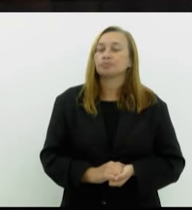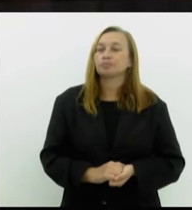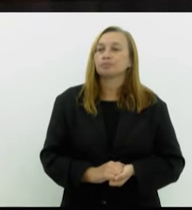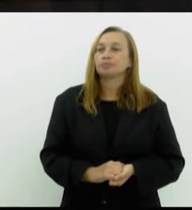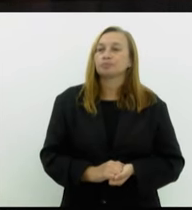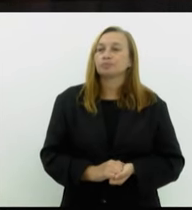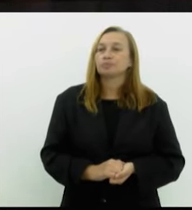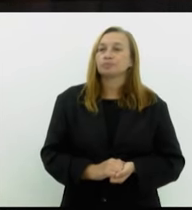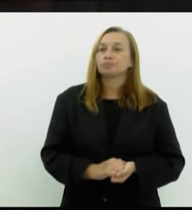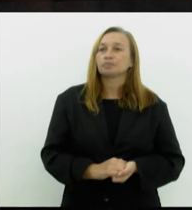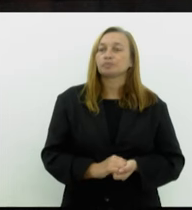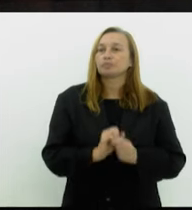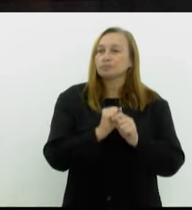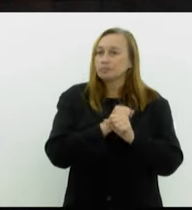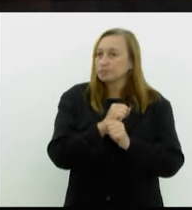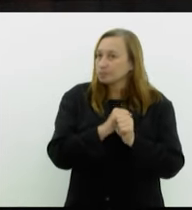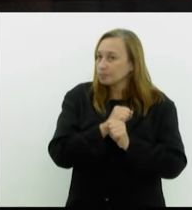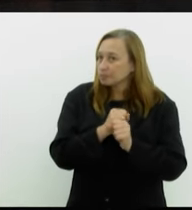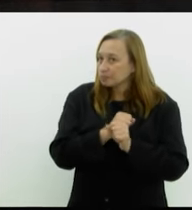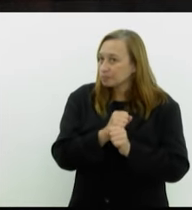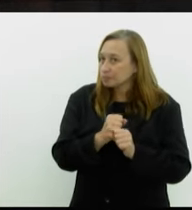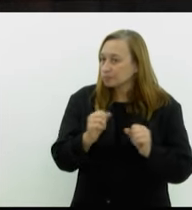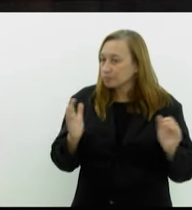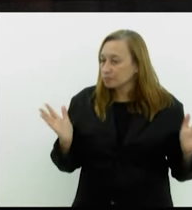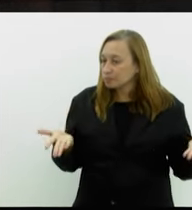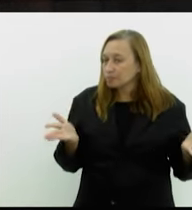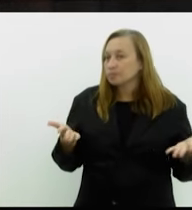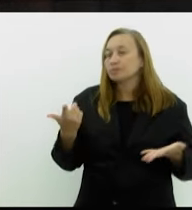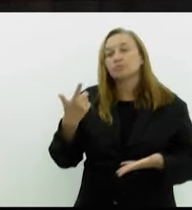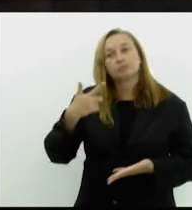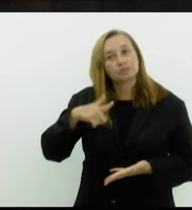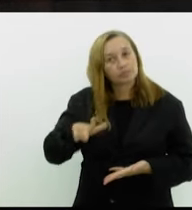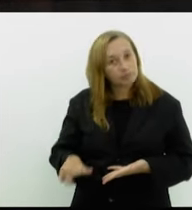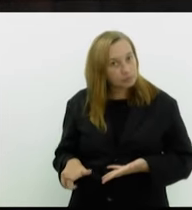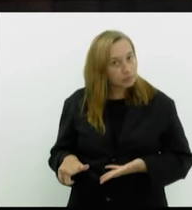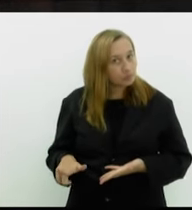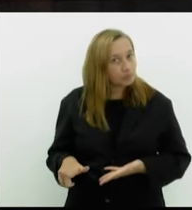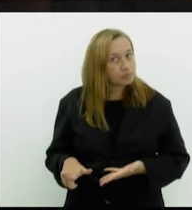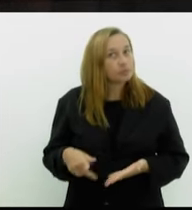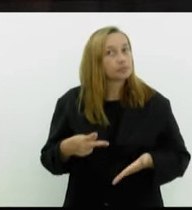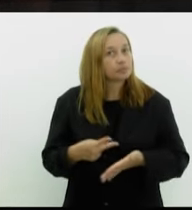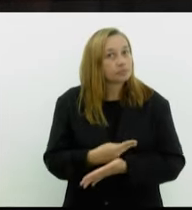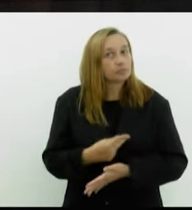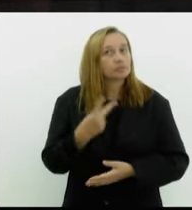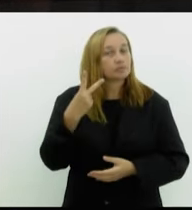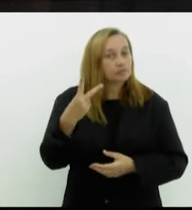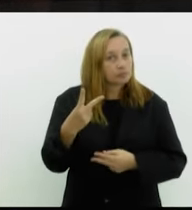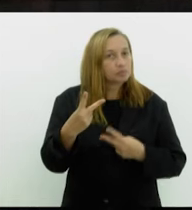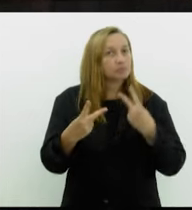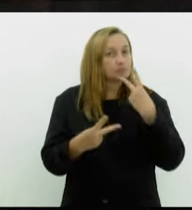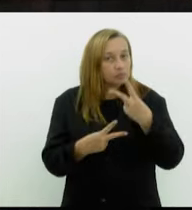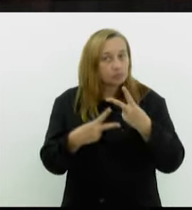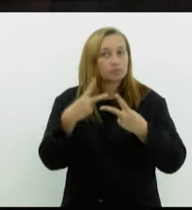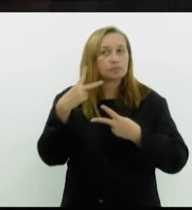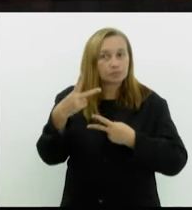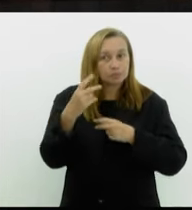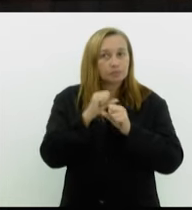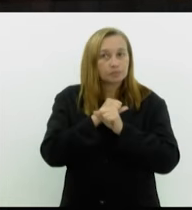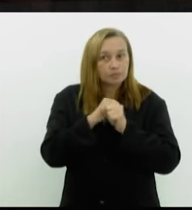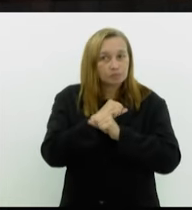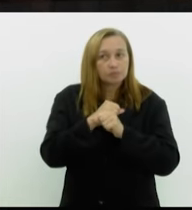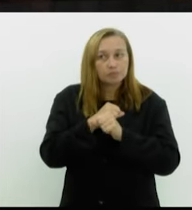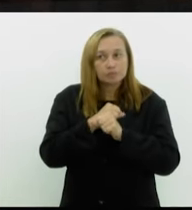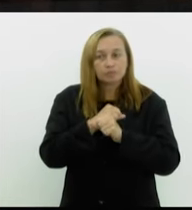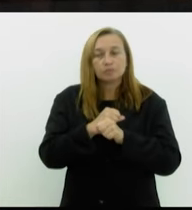este ano, mais uma vez, como ocorre a cada dois anos, é um